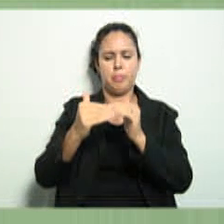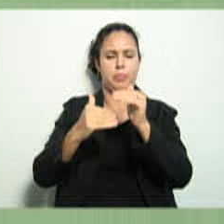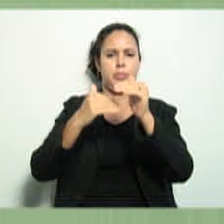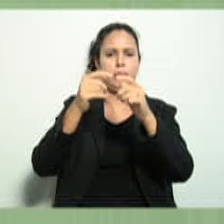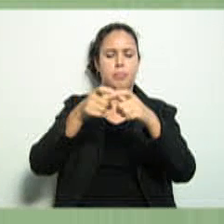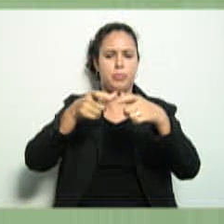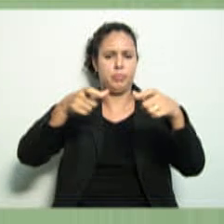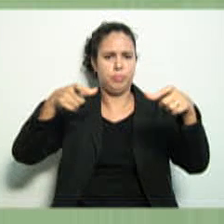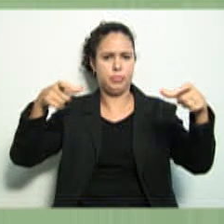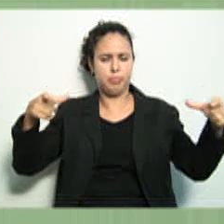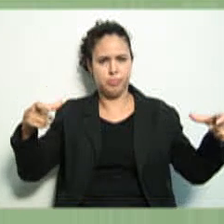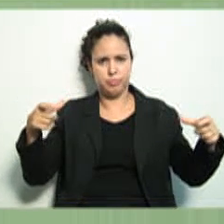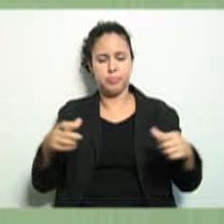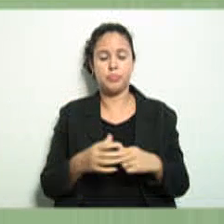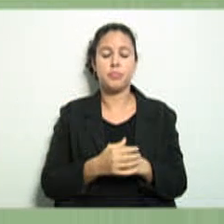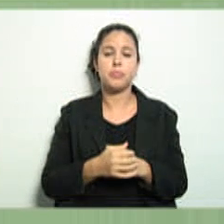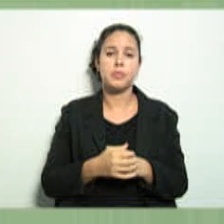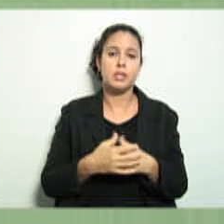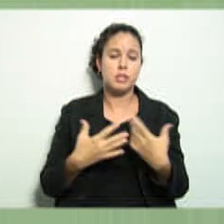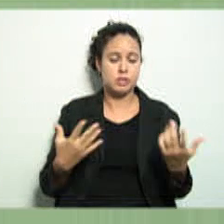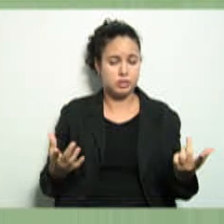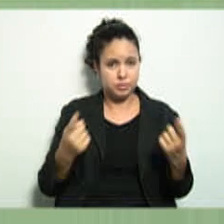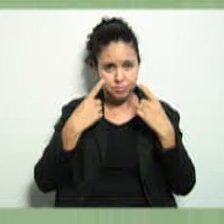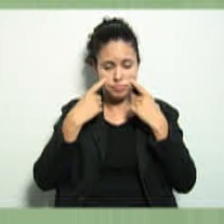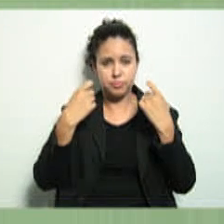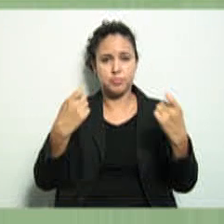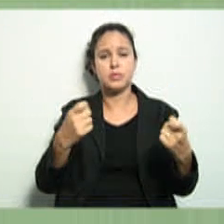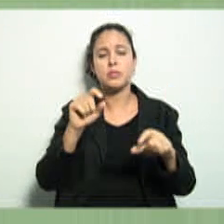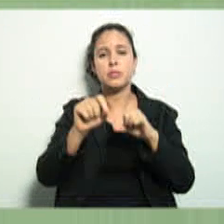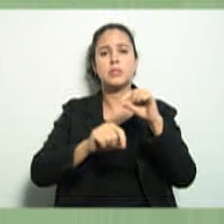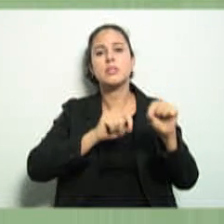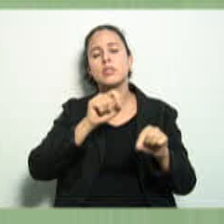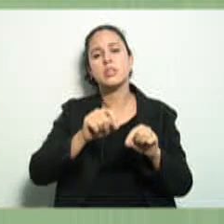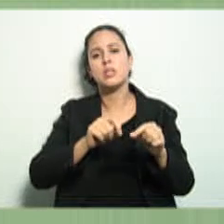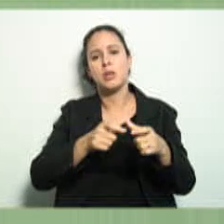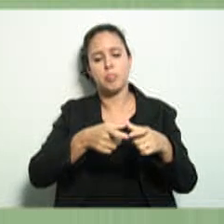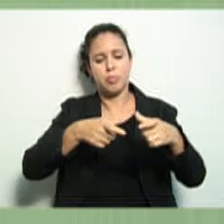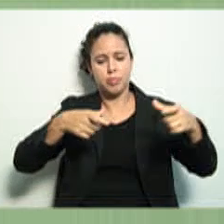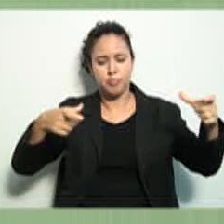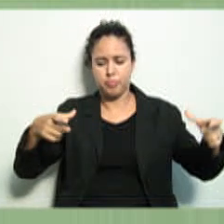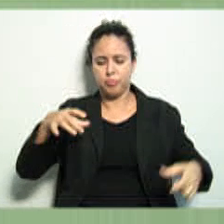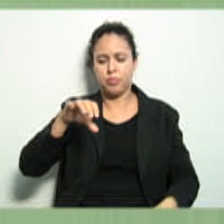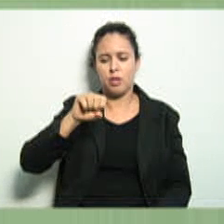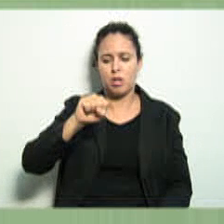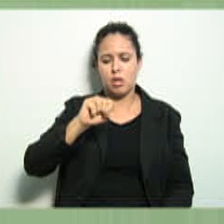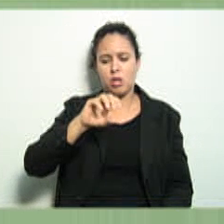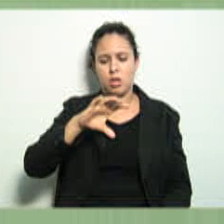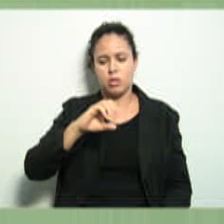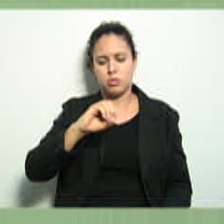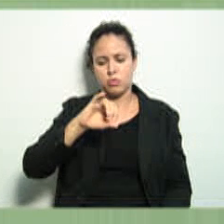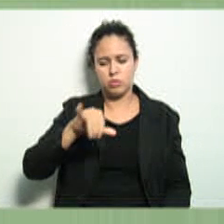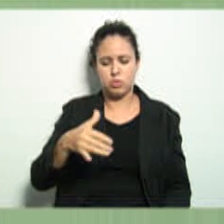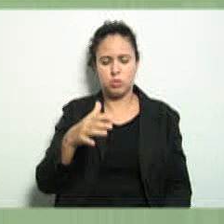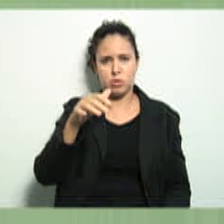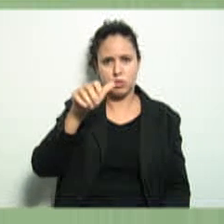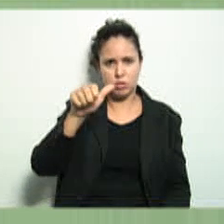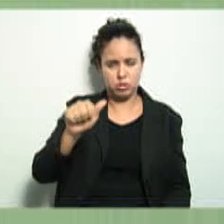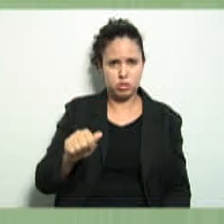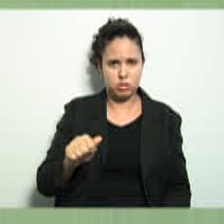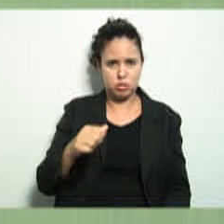494%. Mas impressionante ali está o soja em grão. A gente vê